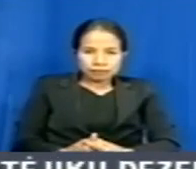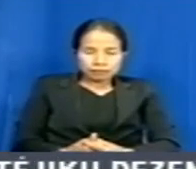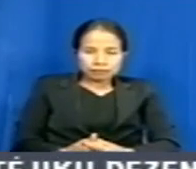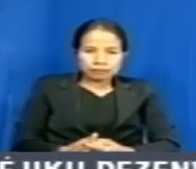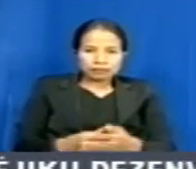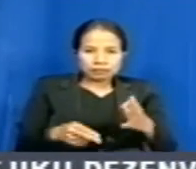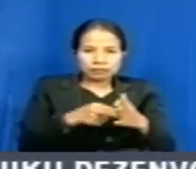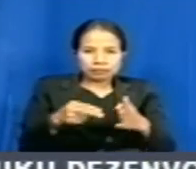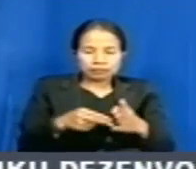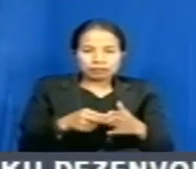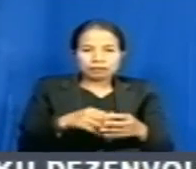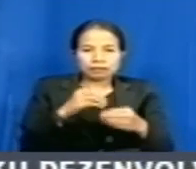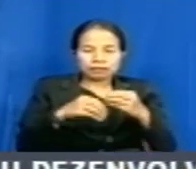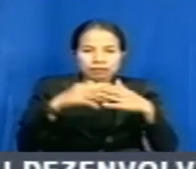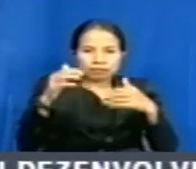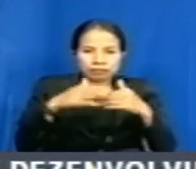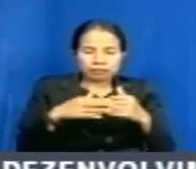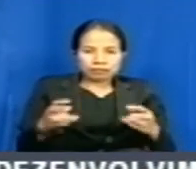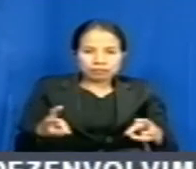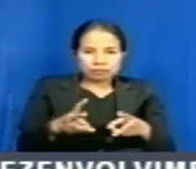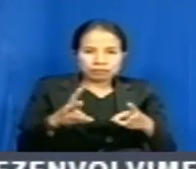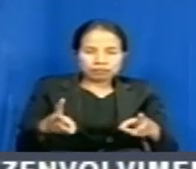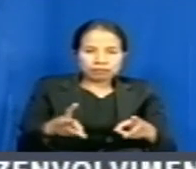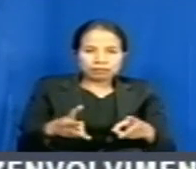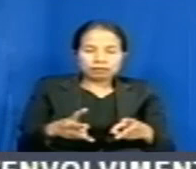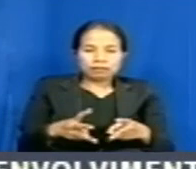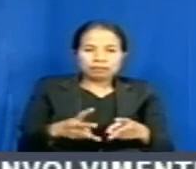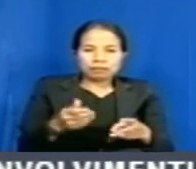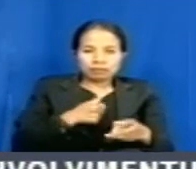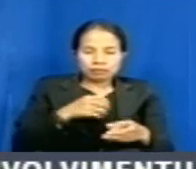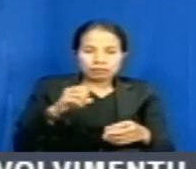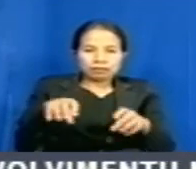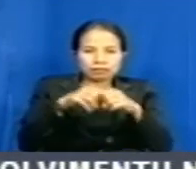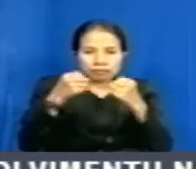Vamos tirar a notícia e aceitar a infraestrutura da estrada e a Vila Inaro, condição grave.